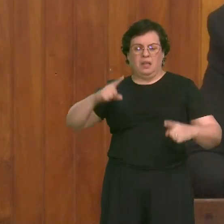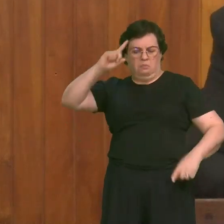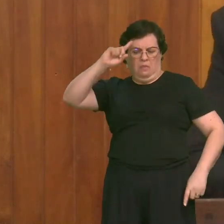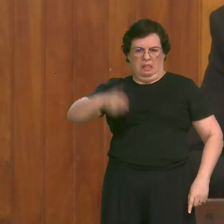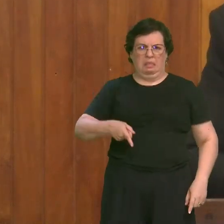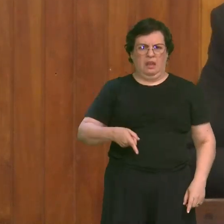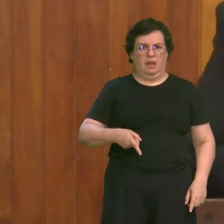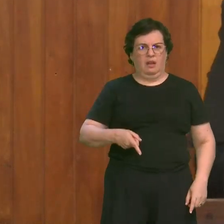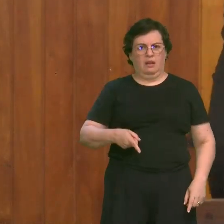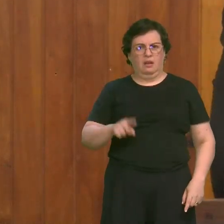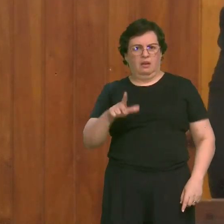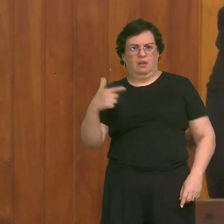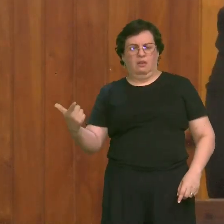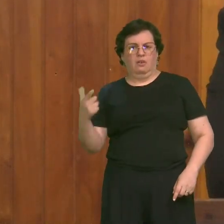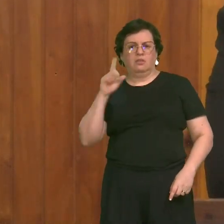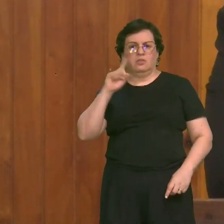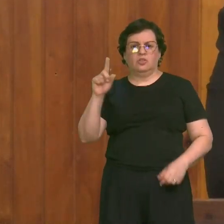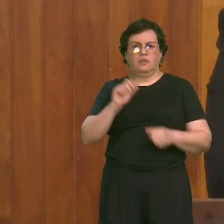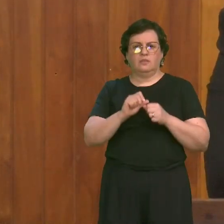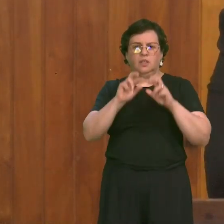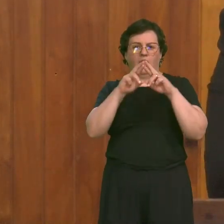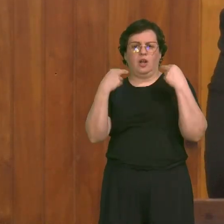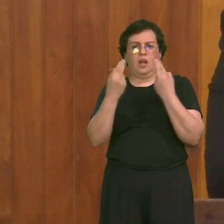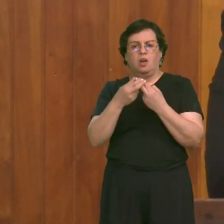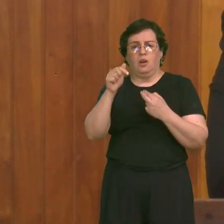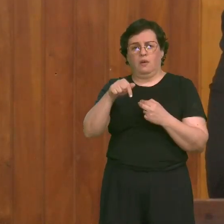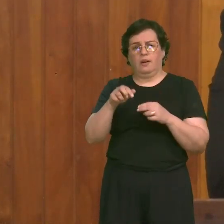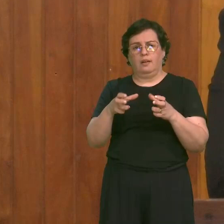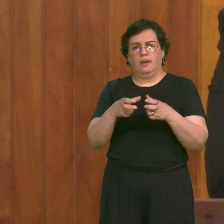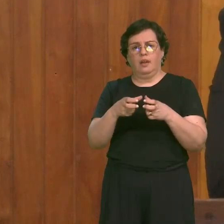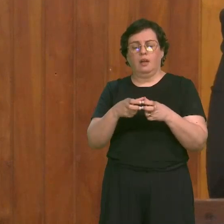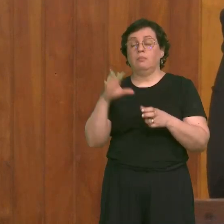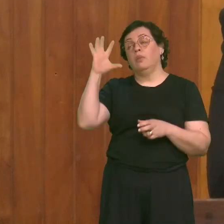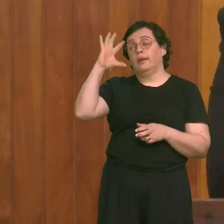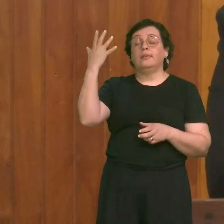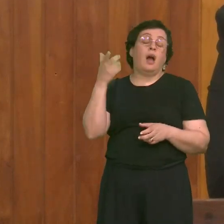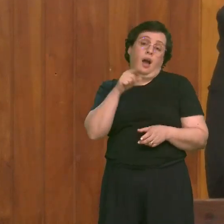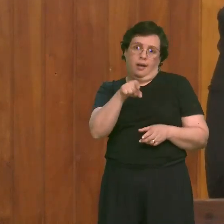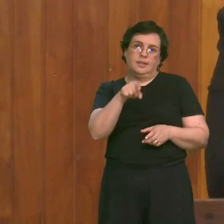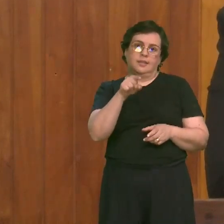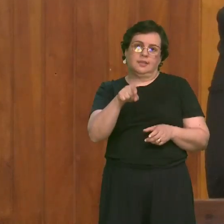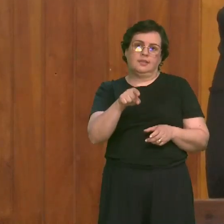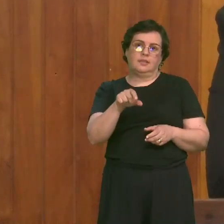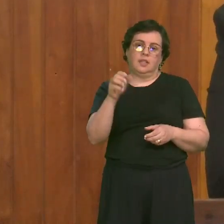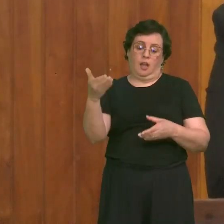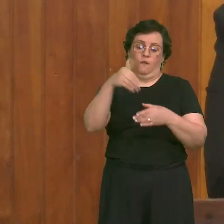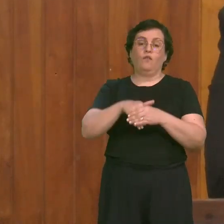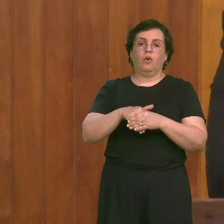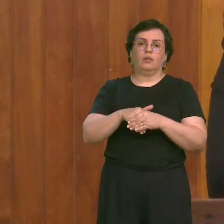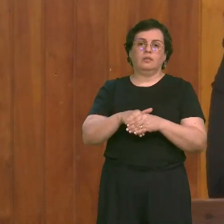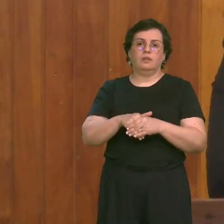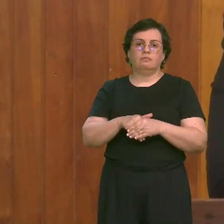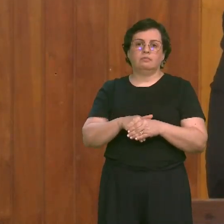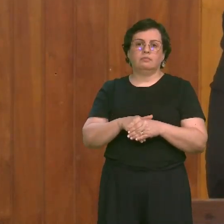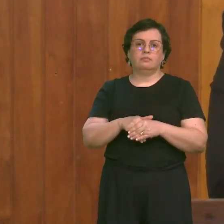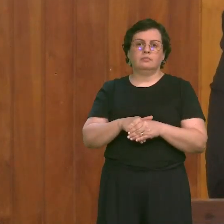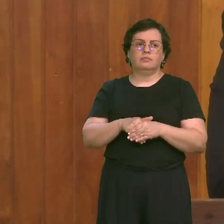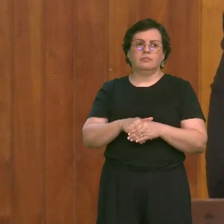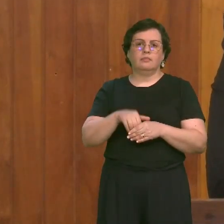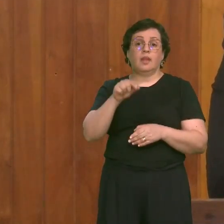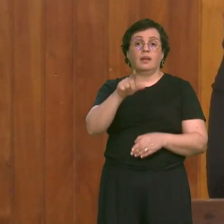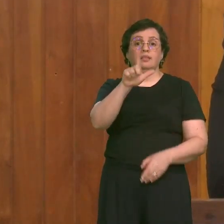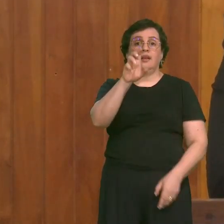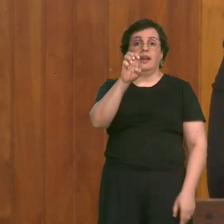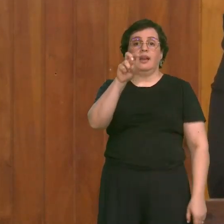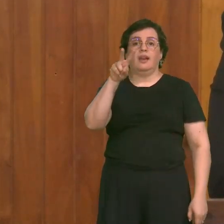fizeram uma reuniãozinha aqui na Câmara poucas semanas e decidiram vai ser assim que vai ser votado esse